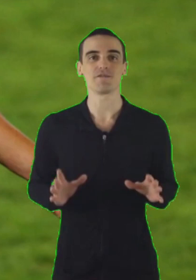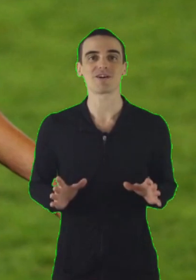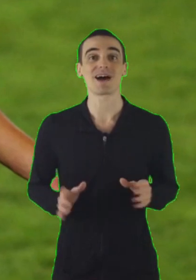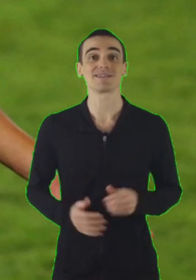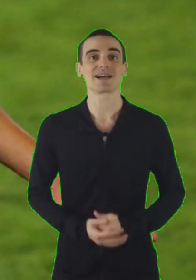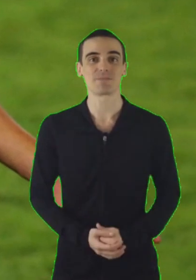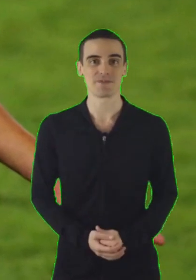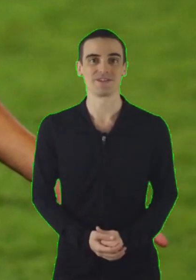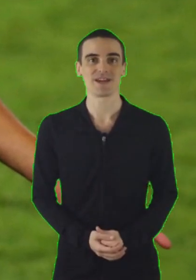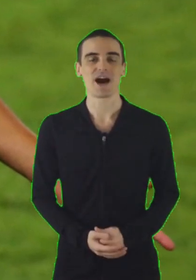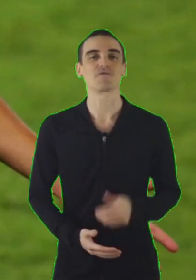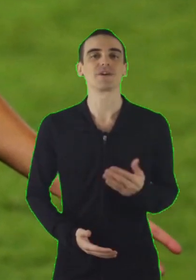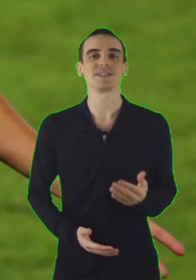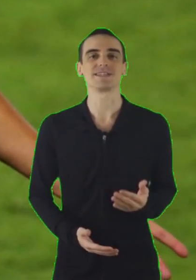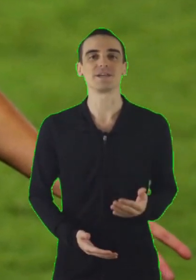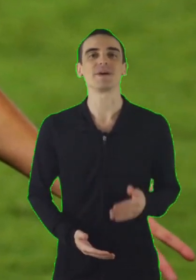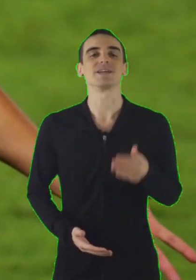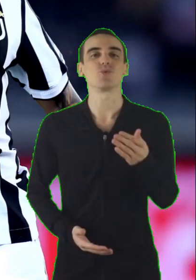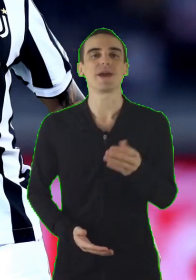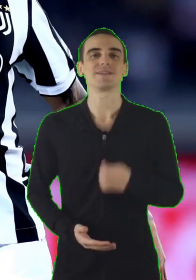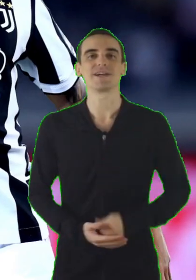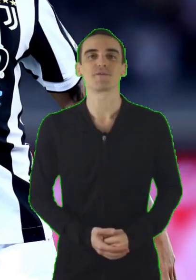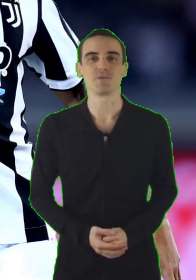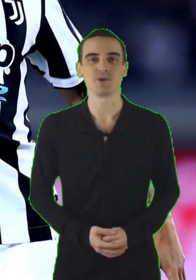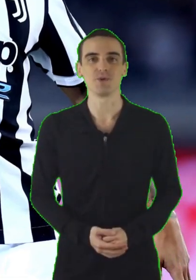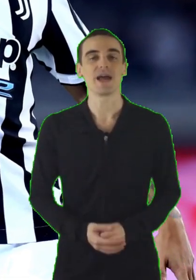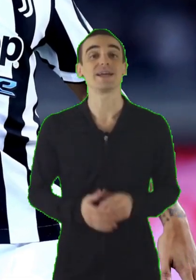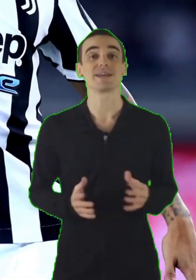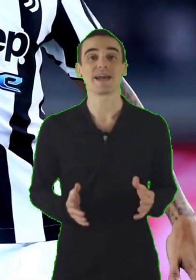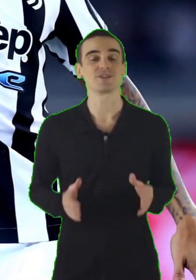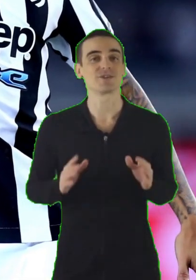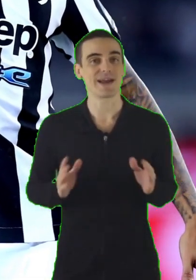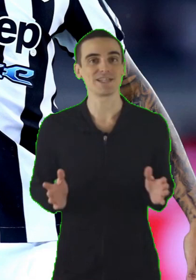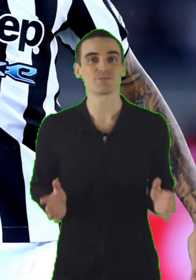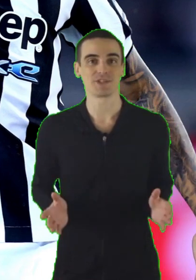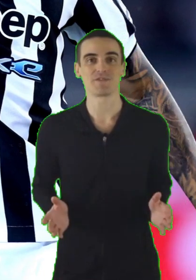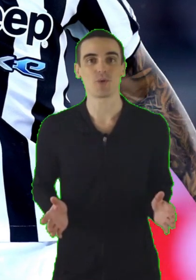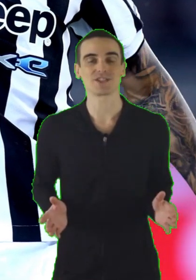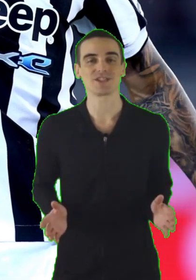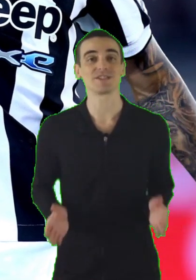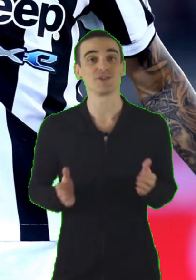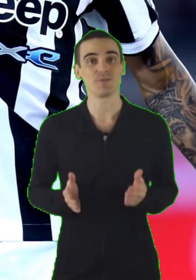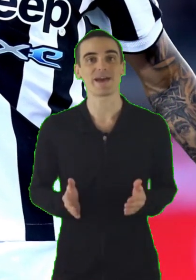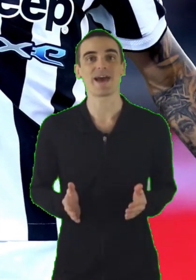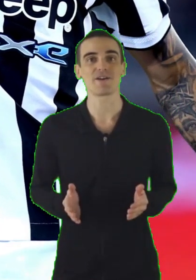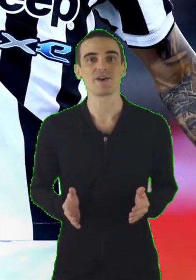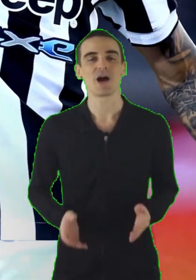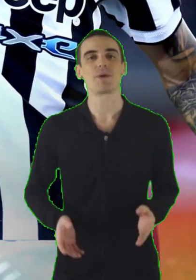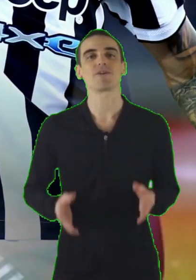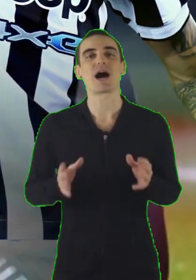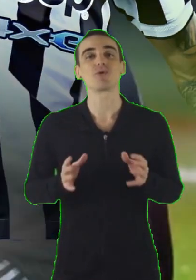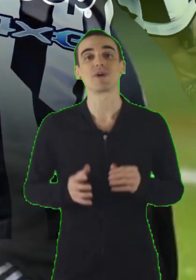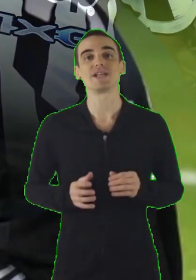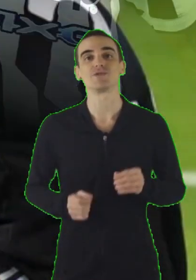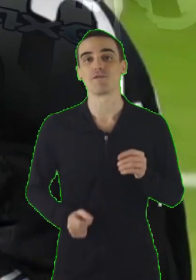do Cruzeiro. Em suma, o Cruzeiro vem se movimentando bastante no mercado, já que subiu para a Série A sendo campeão da segunda divisão.